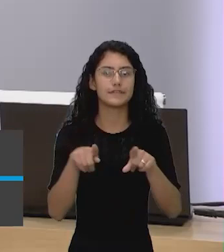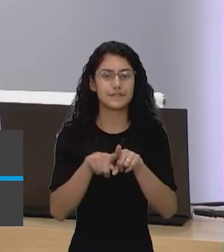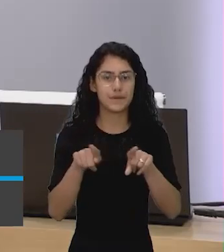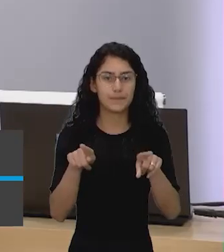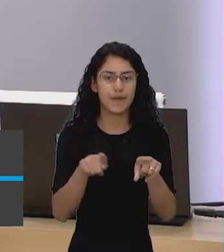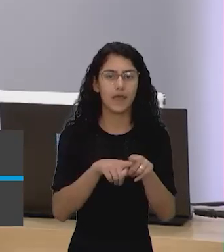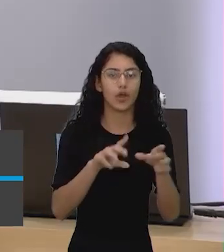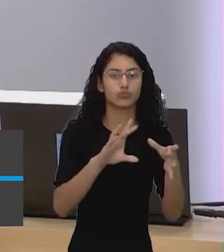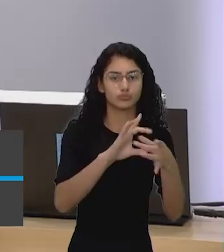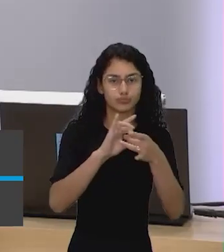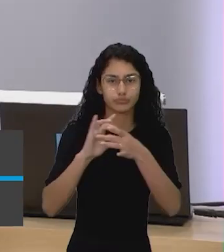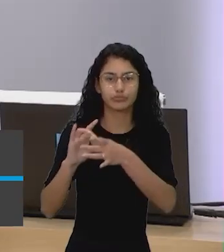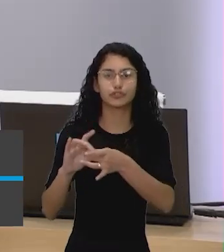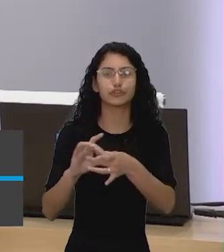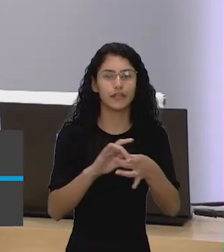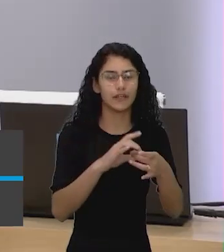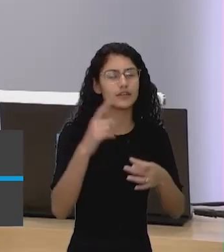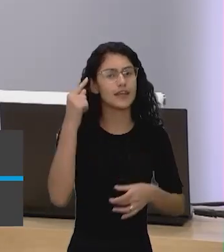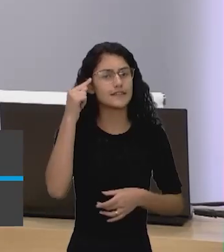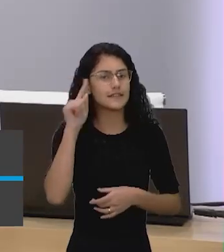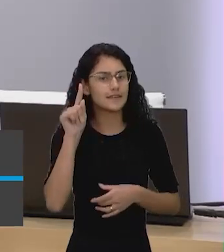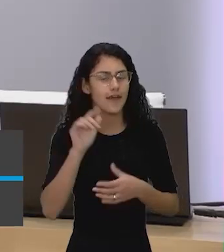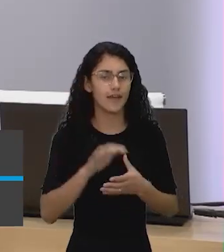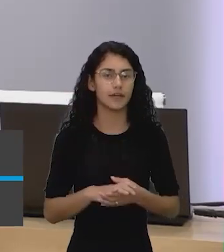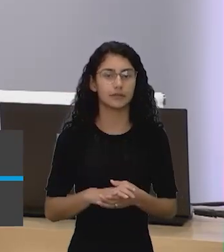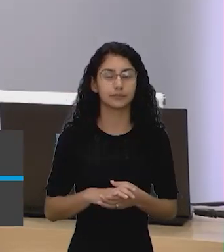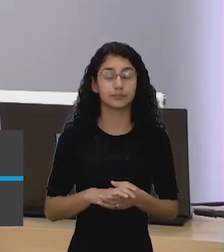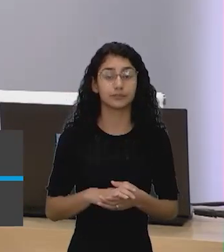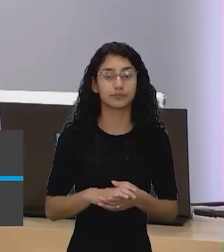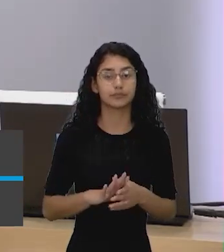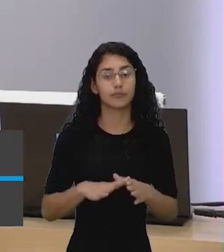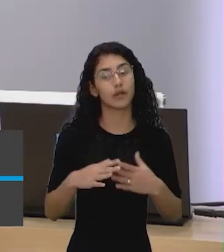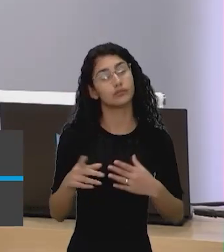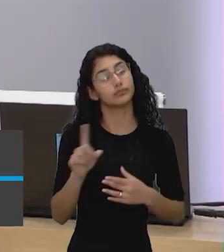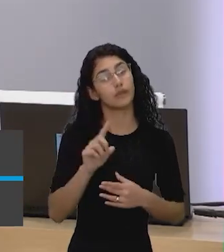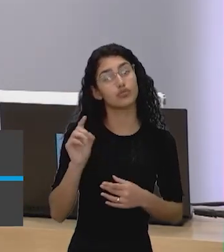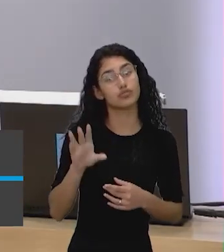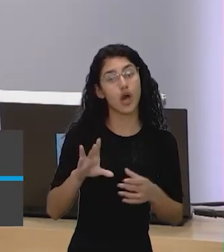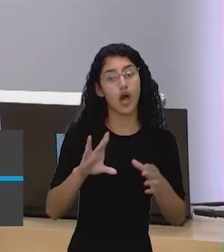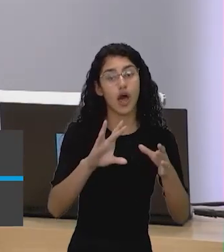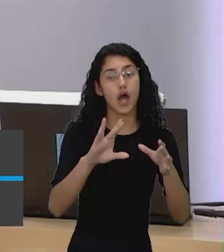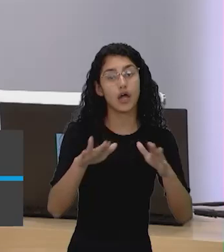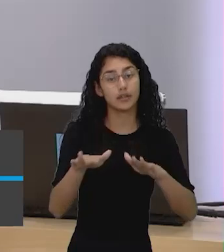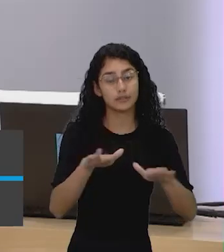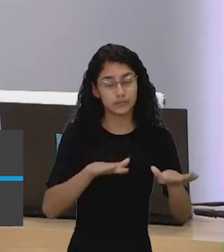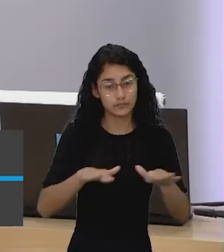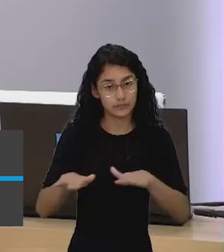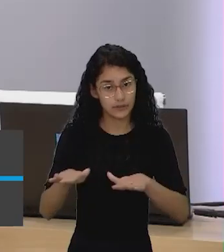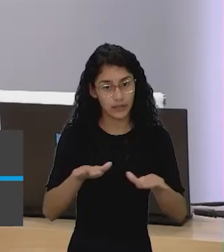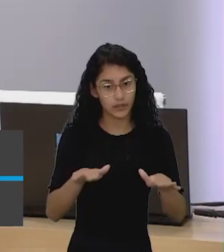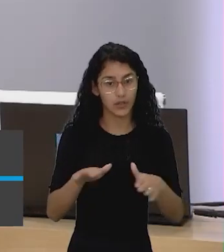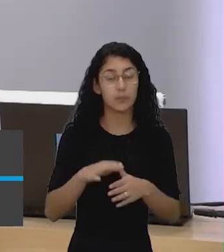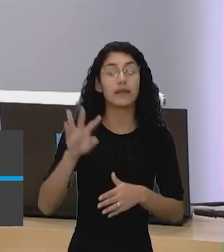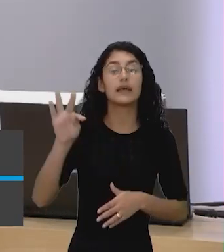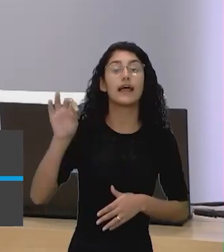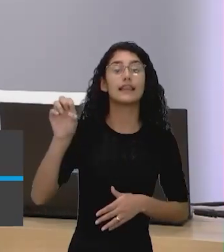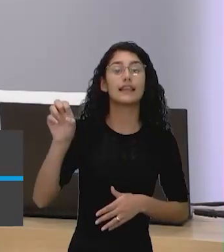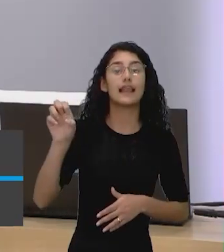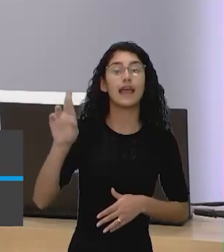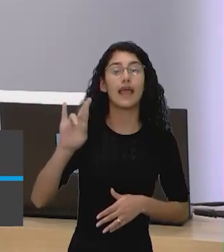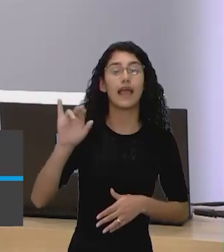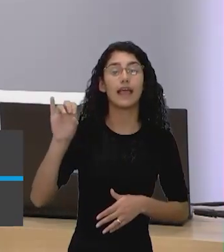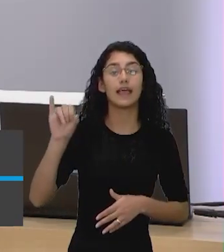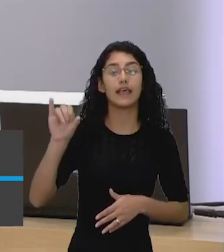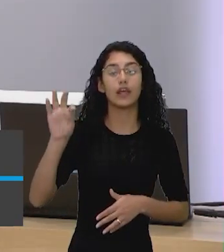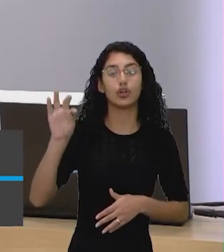ali vinculadas a essa ideia de território? E no caso aqui, né, não só o território, mas a territorialidade, que eu sempre me embanano